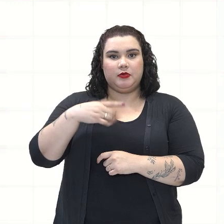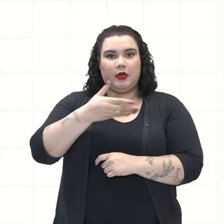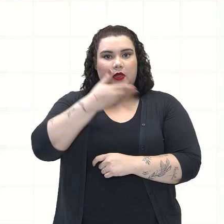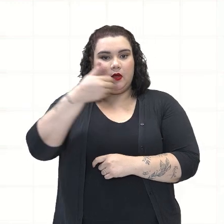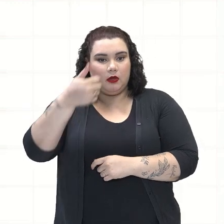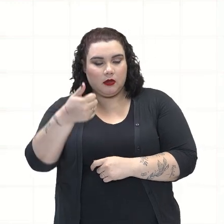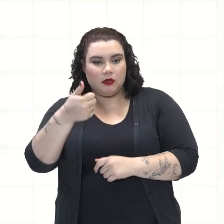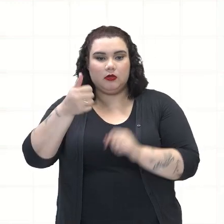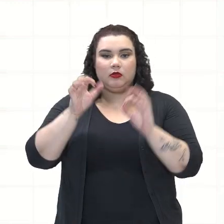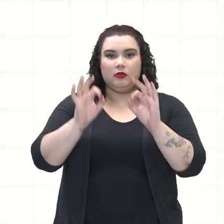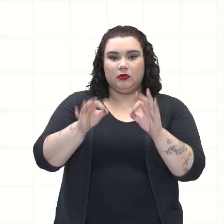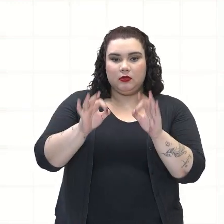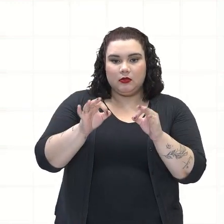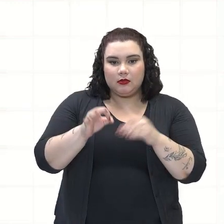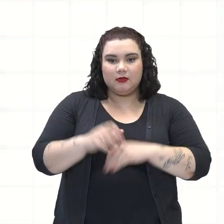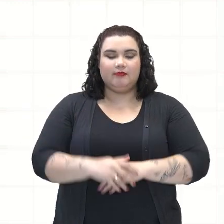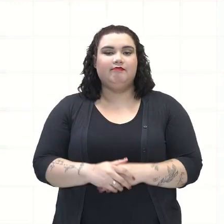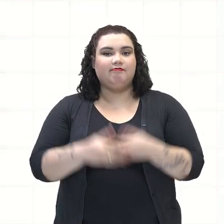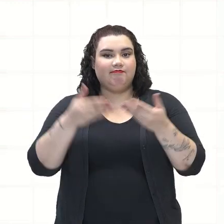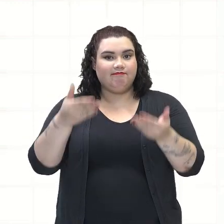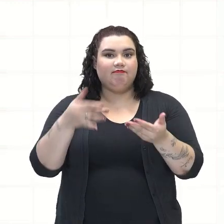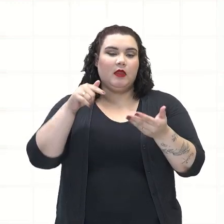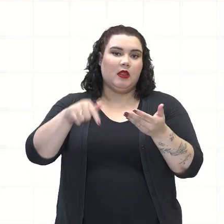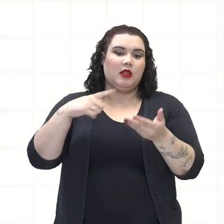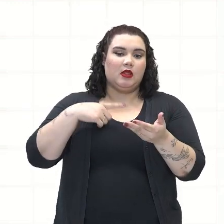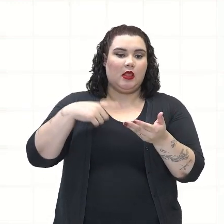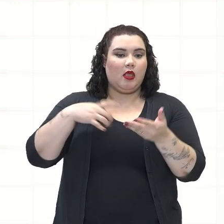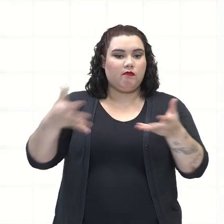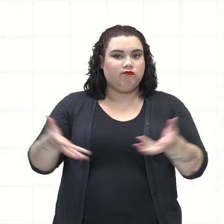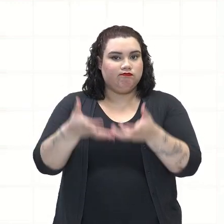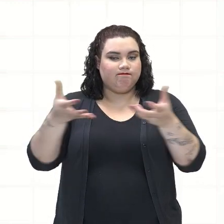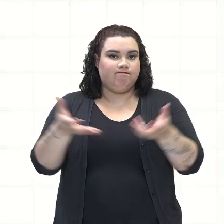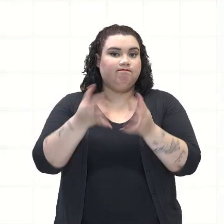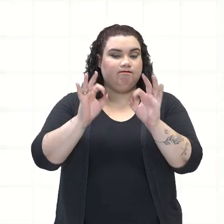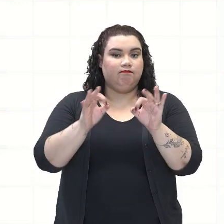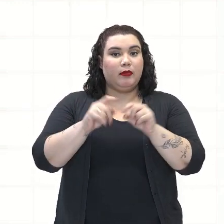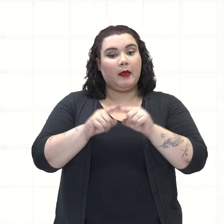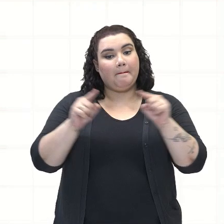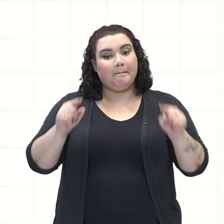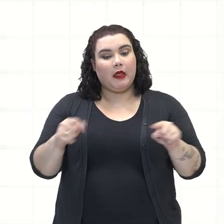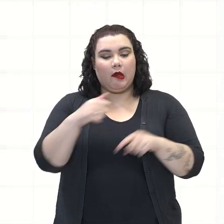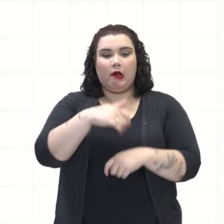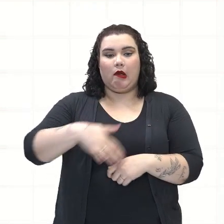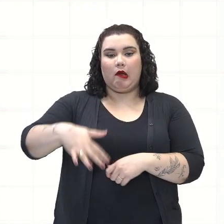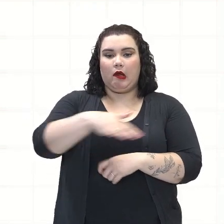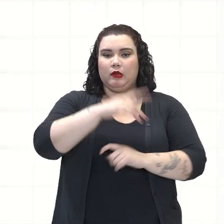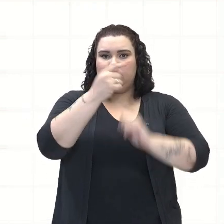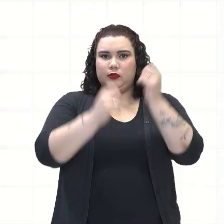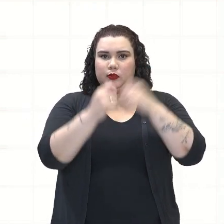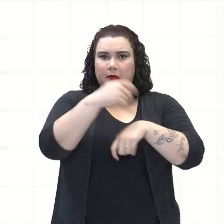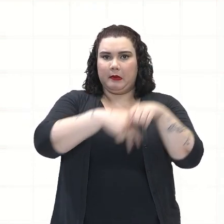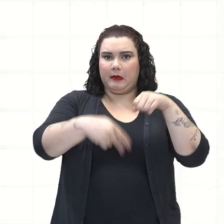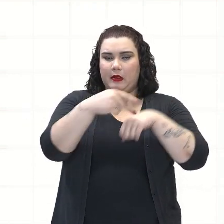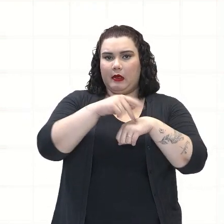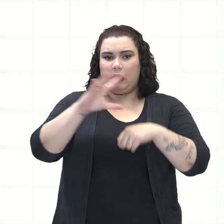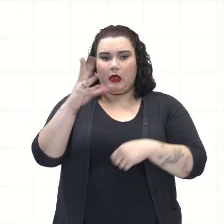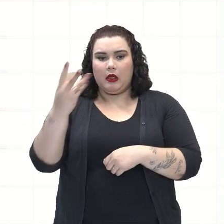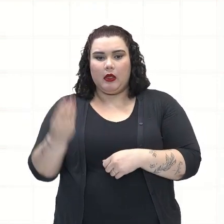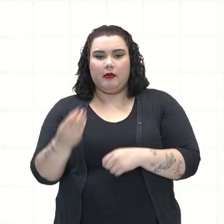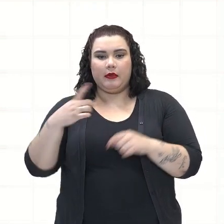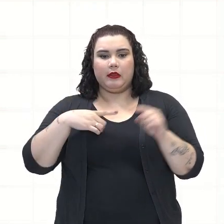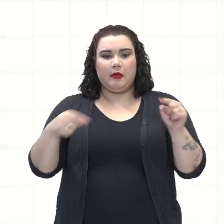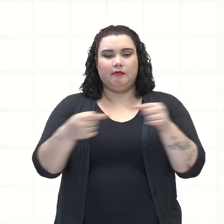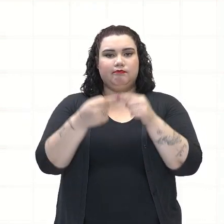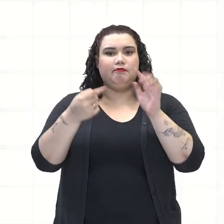as economias nacionais estão mais fortalecidas, certo? Porém, o setor industrial dos países africanos apresenta